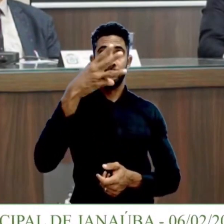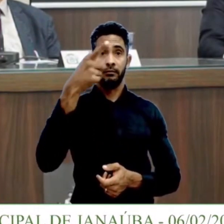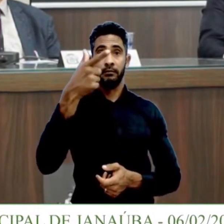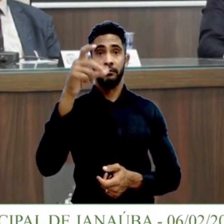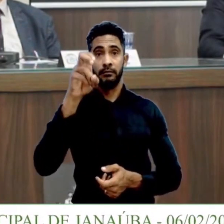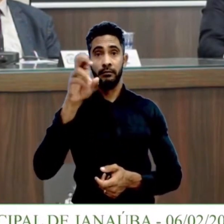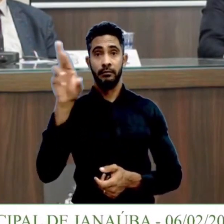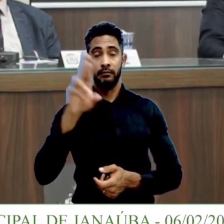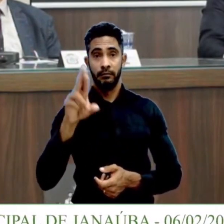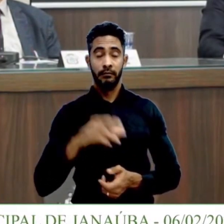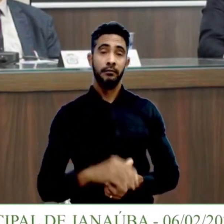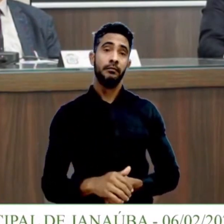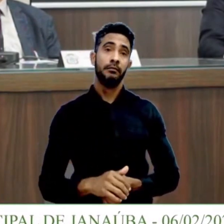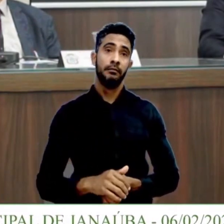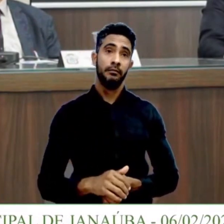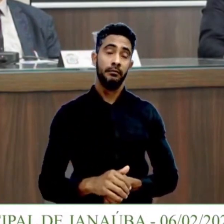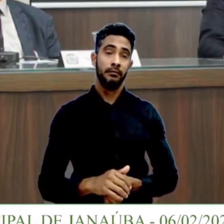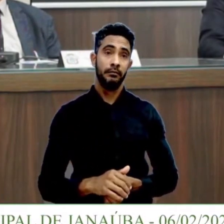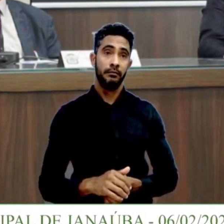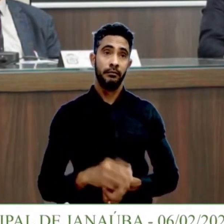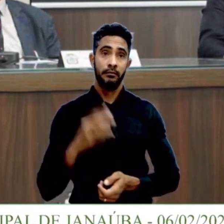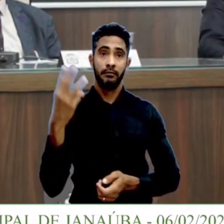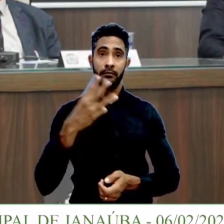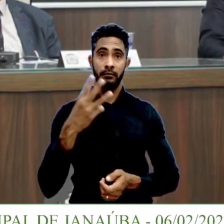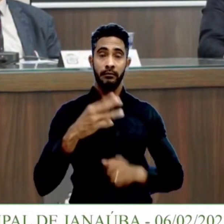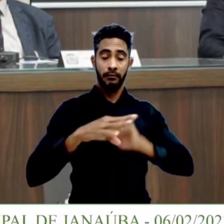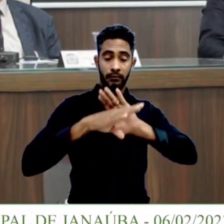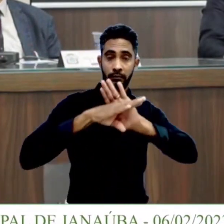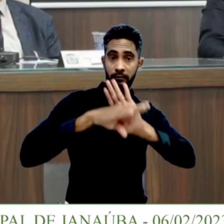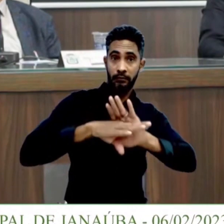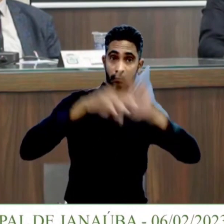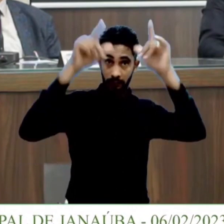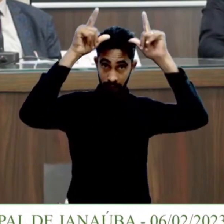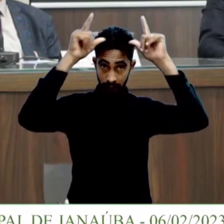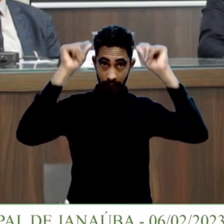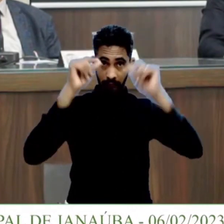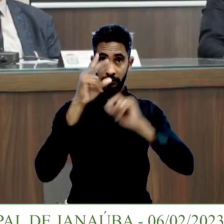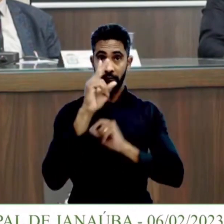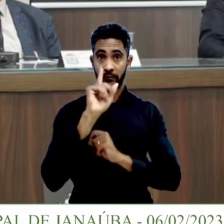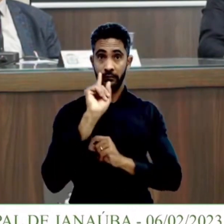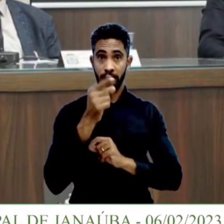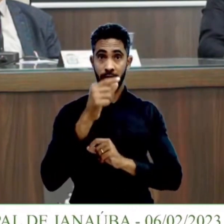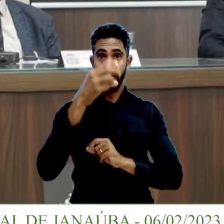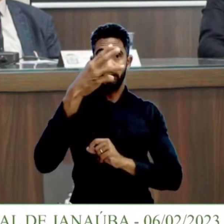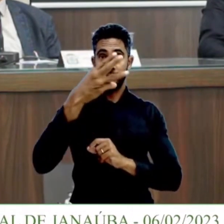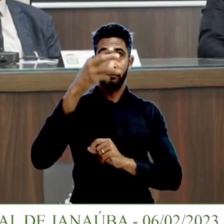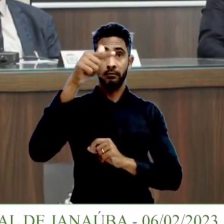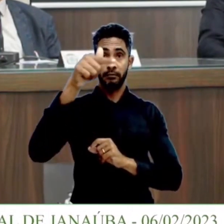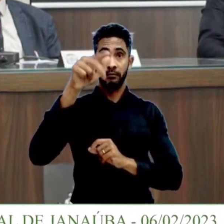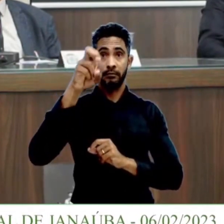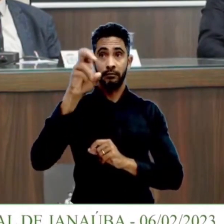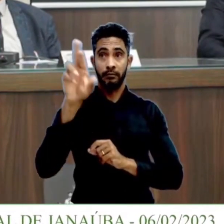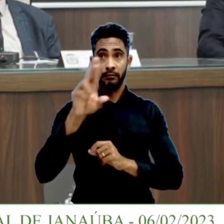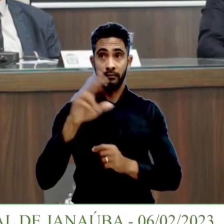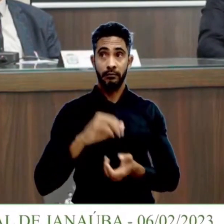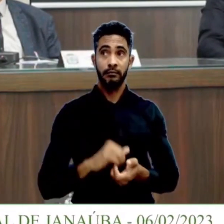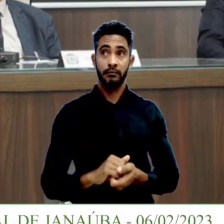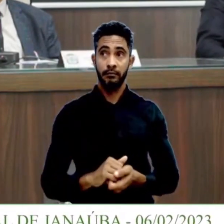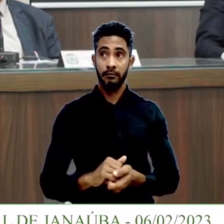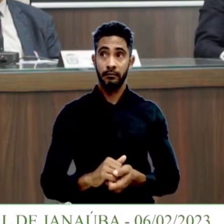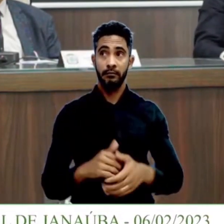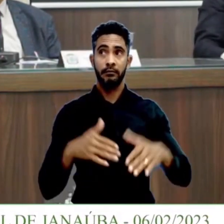R$ 3.325, terceiro, auxiliares de enfermagem, R$ 2.375,